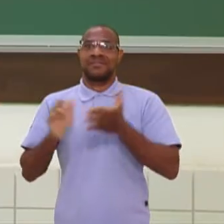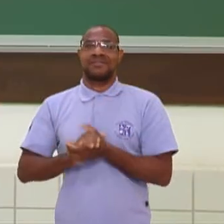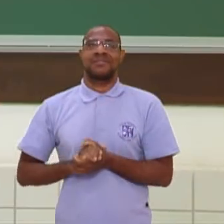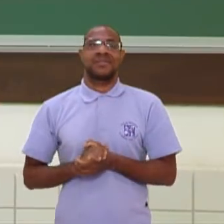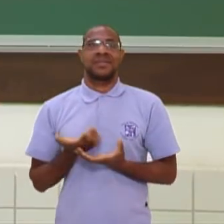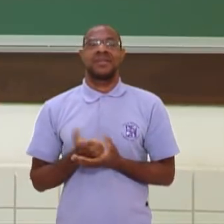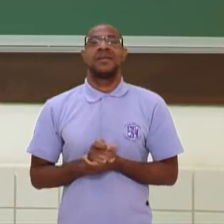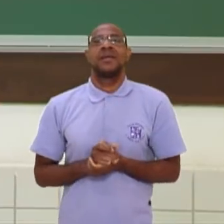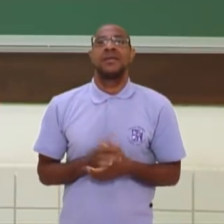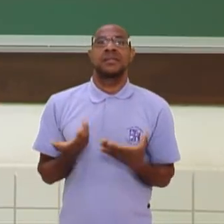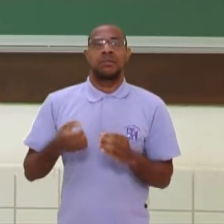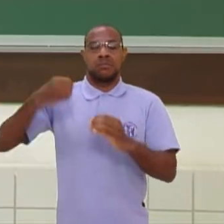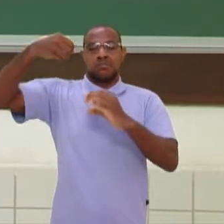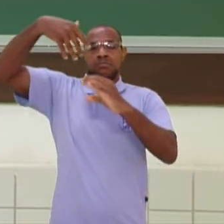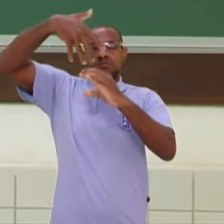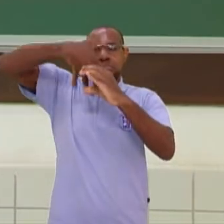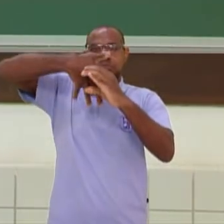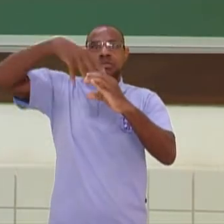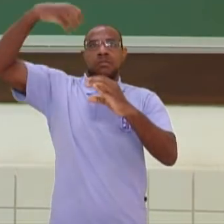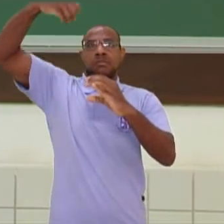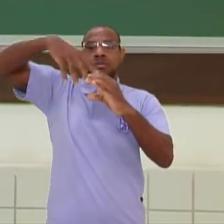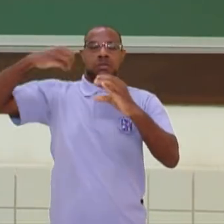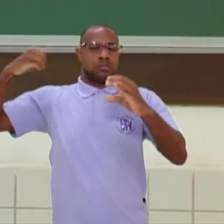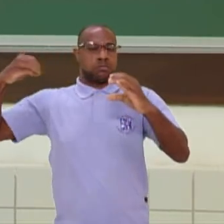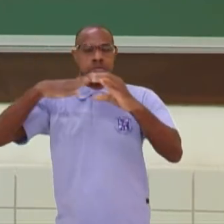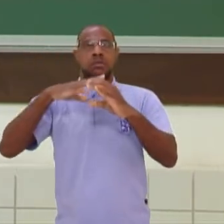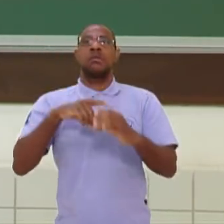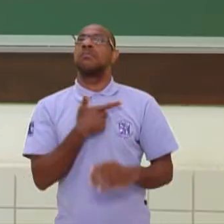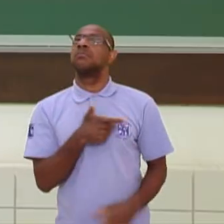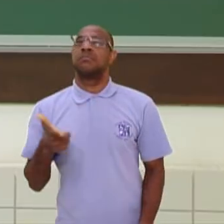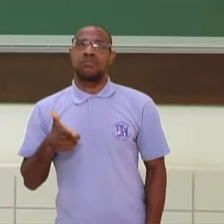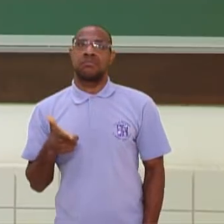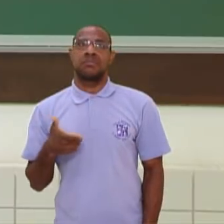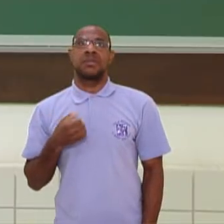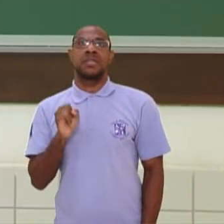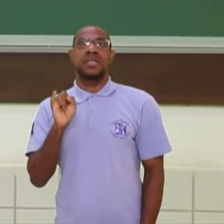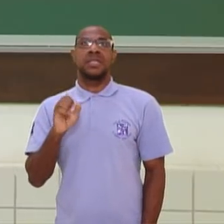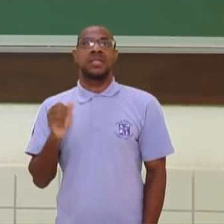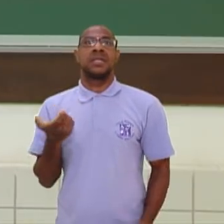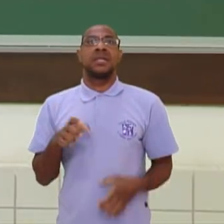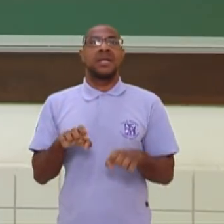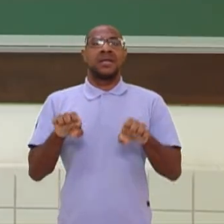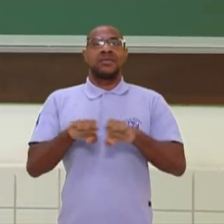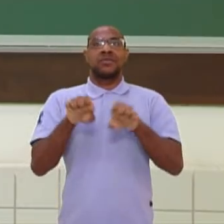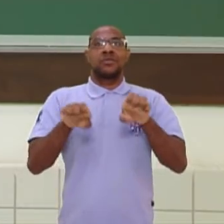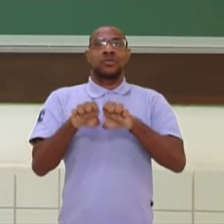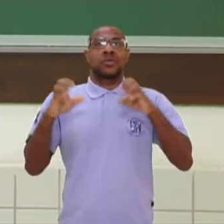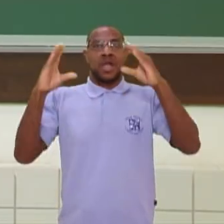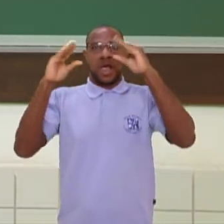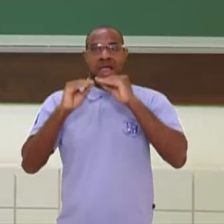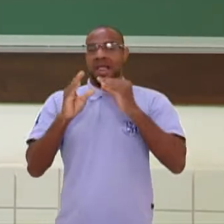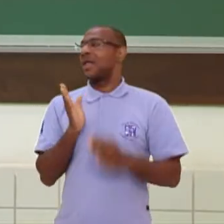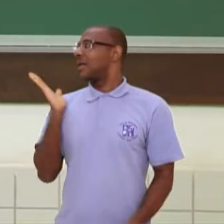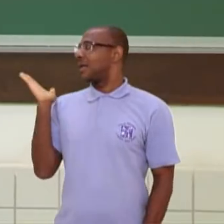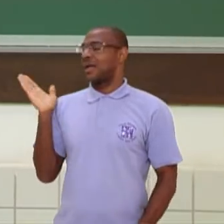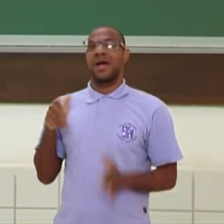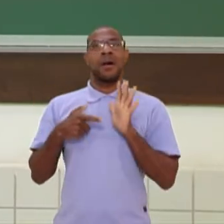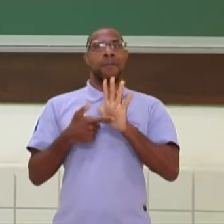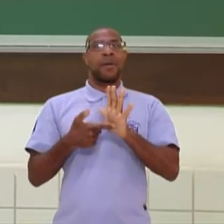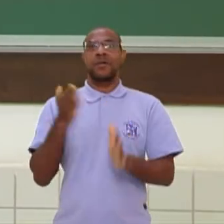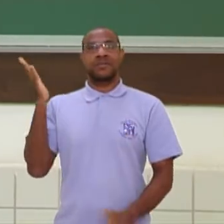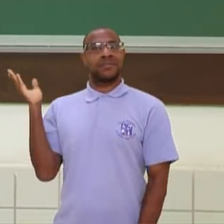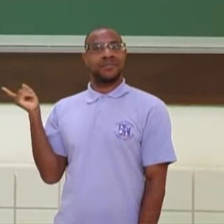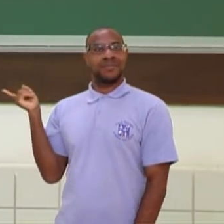não passa fluxo luminoso. É isso que a gente vai ter quando essa estrutura aqui aparece escura, certo? Então, isso é a utilização